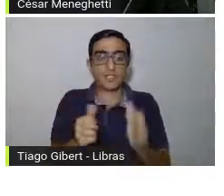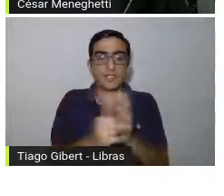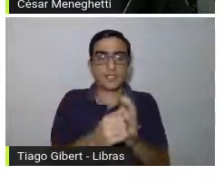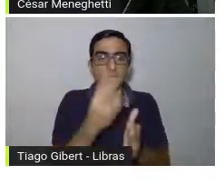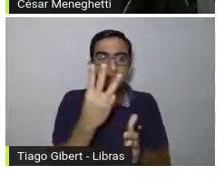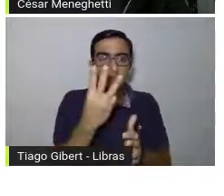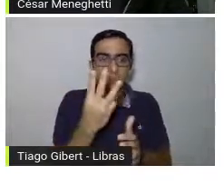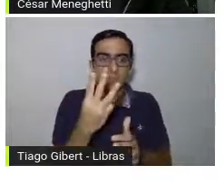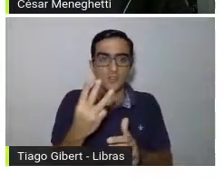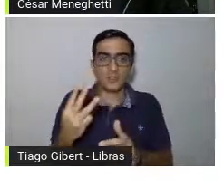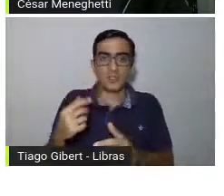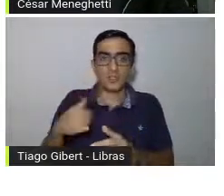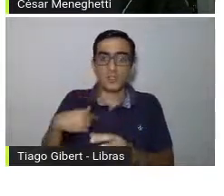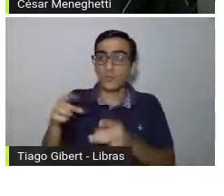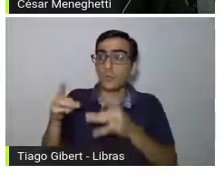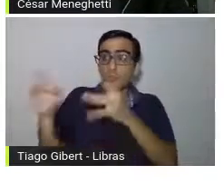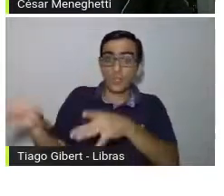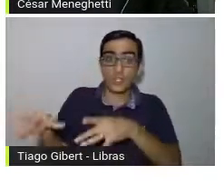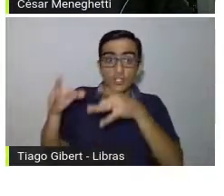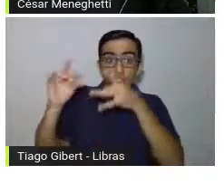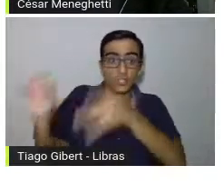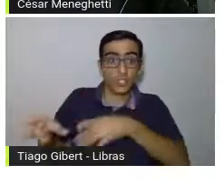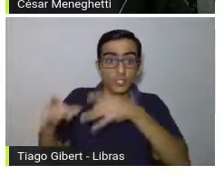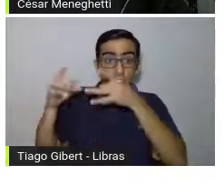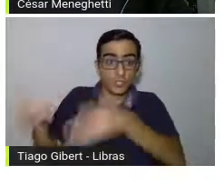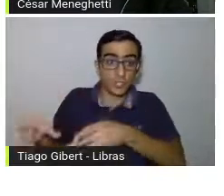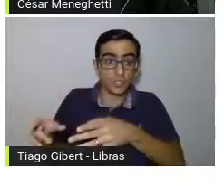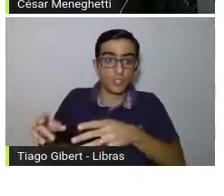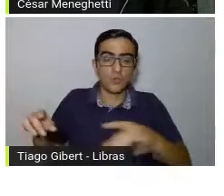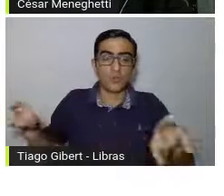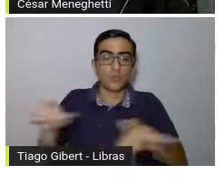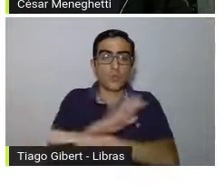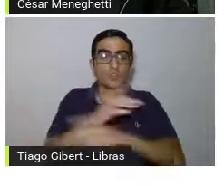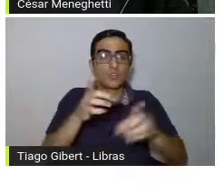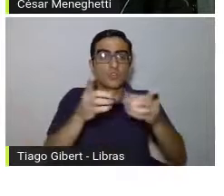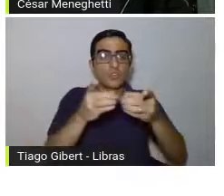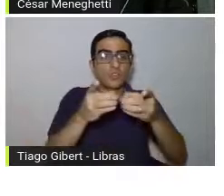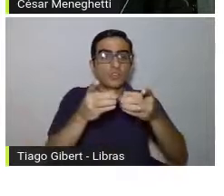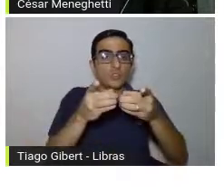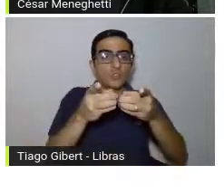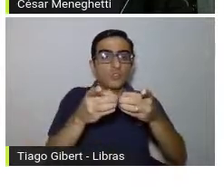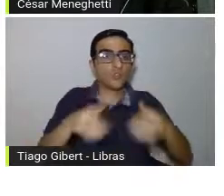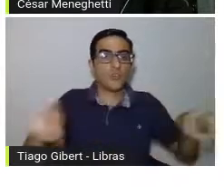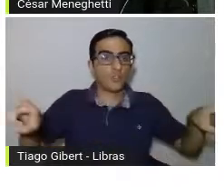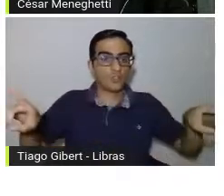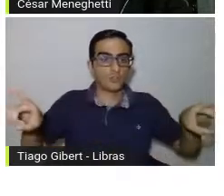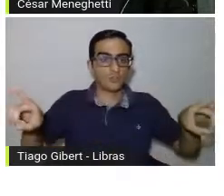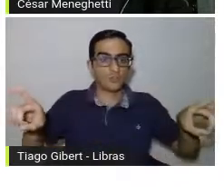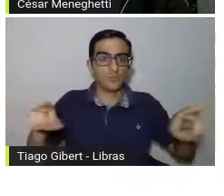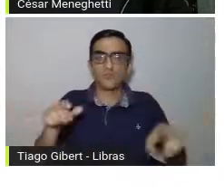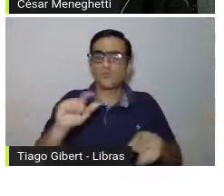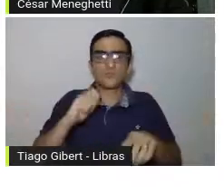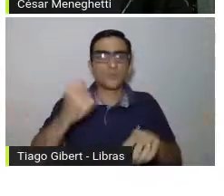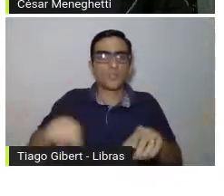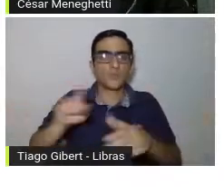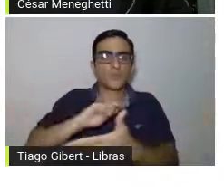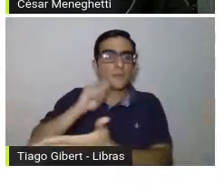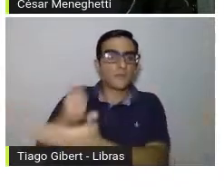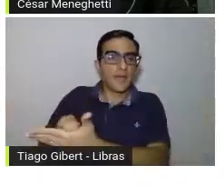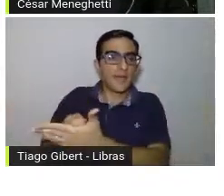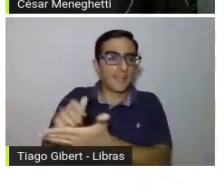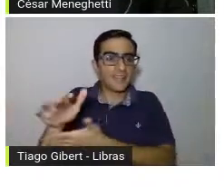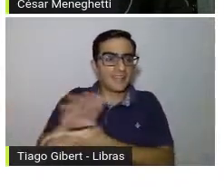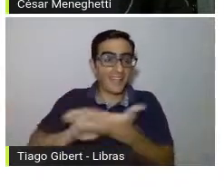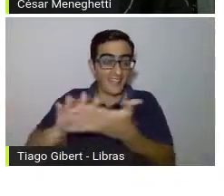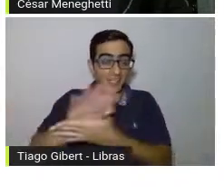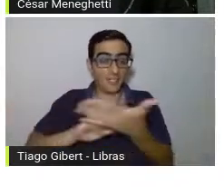te deixo, te deixo, te deixo, pronto, você está divorciado, não precisa pagar pensão nem nada. Então,